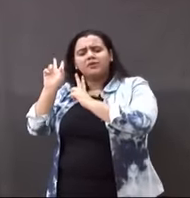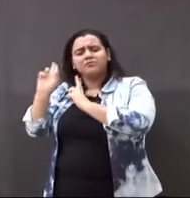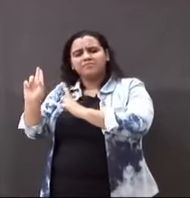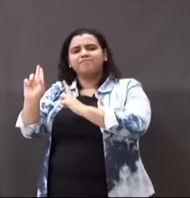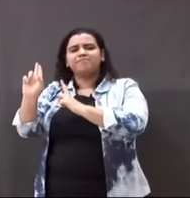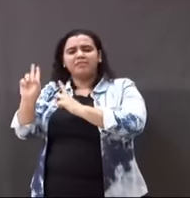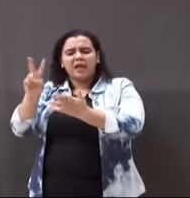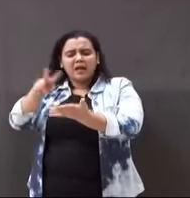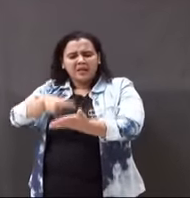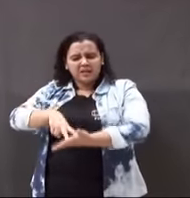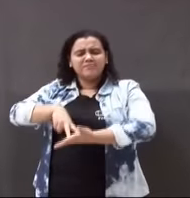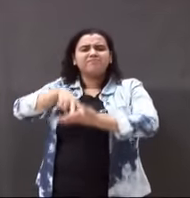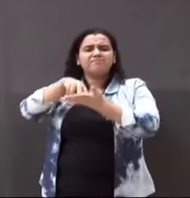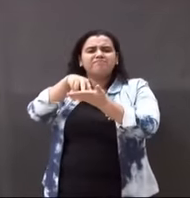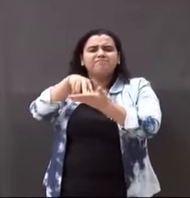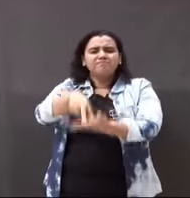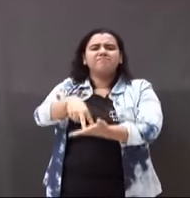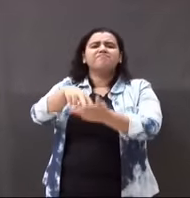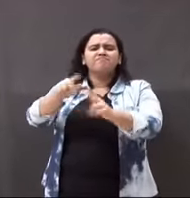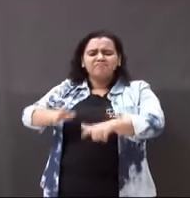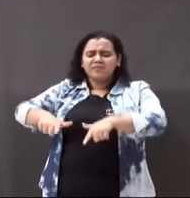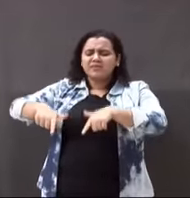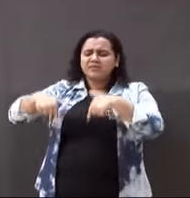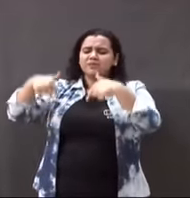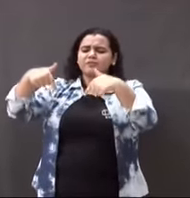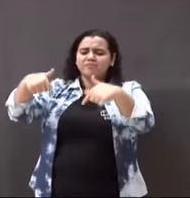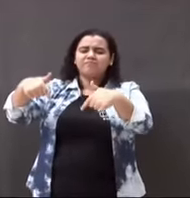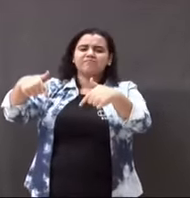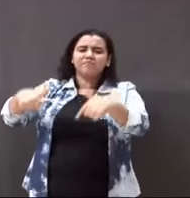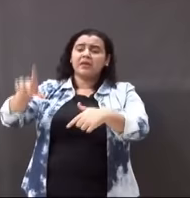Levanta. Tem muita gente que te